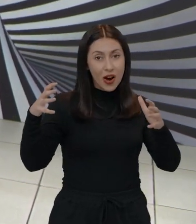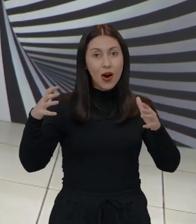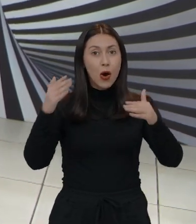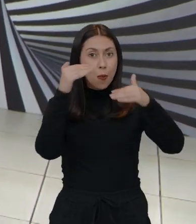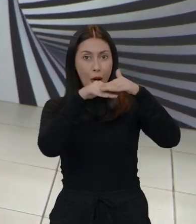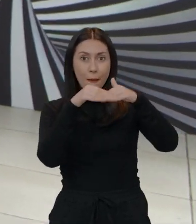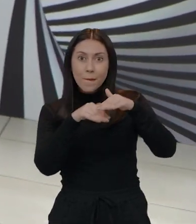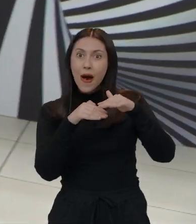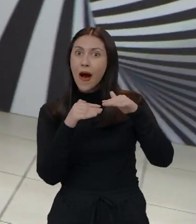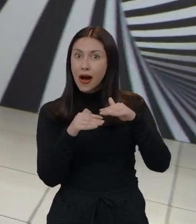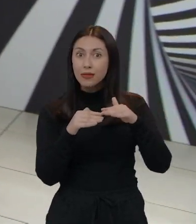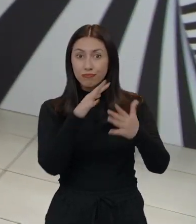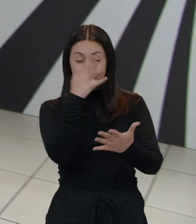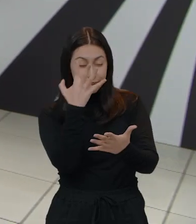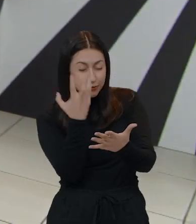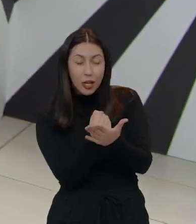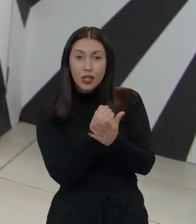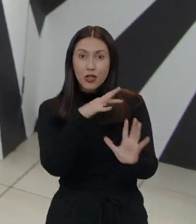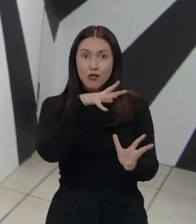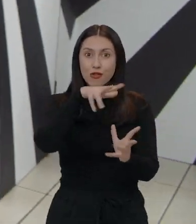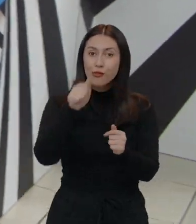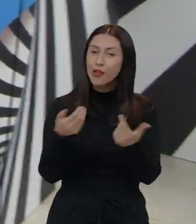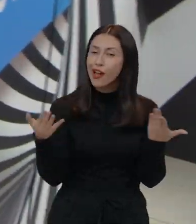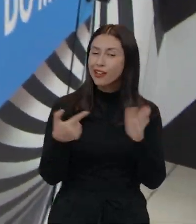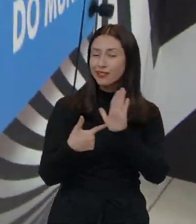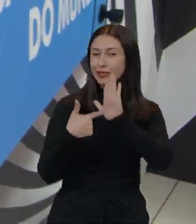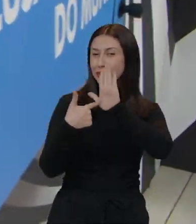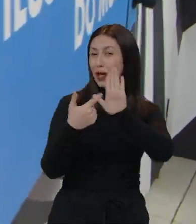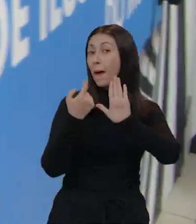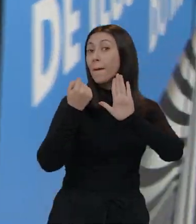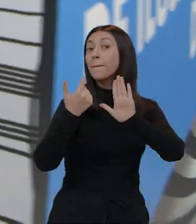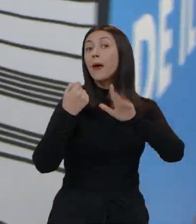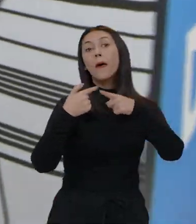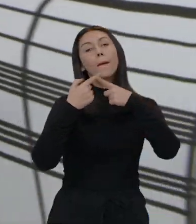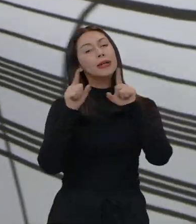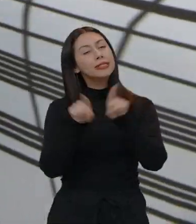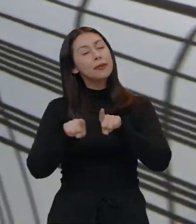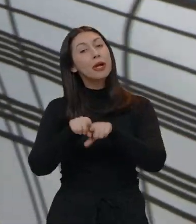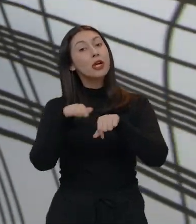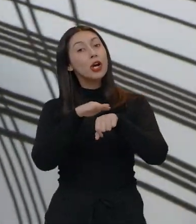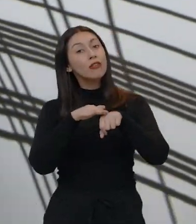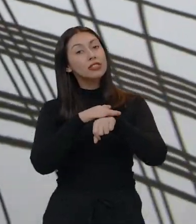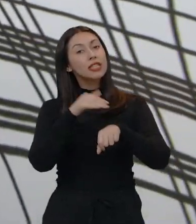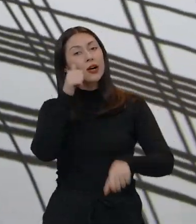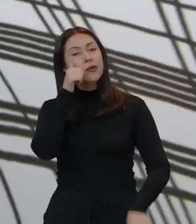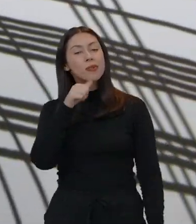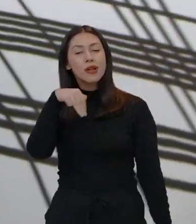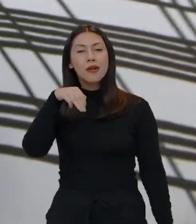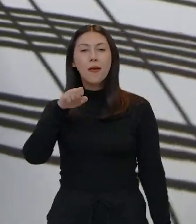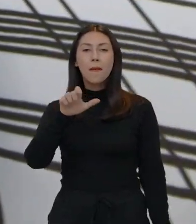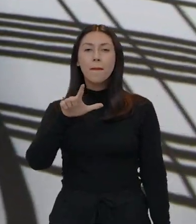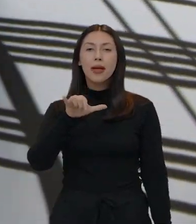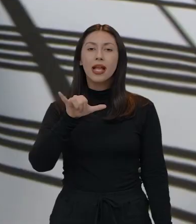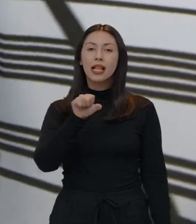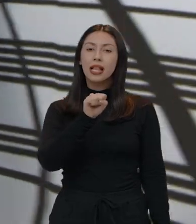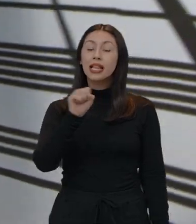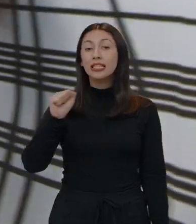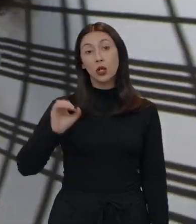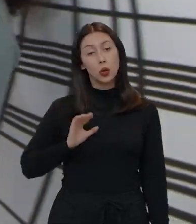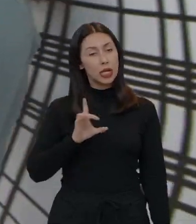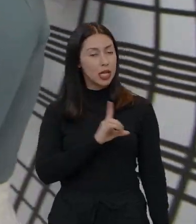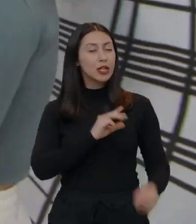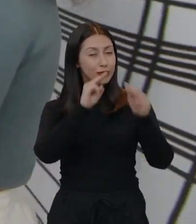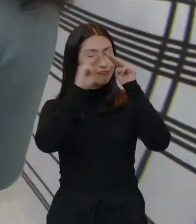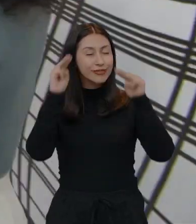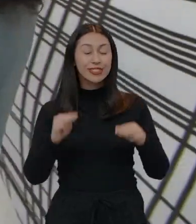do mundo. E agora, então, a gente vai mostrar um pouquinho para vocês, mas a gente vai conversar com a Melissa, que é coordenadora do museu.